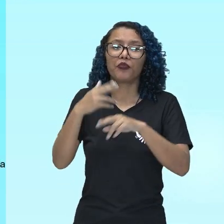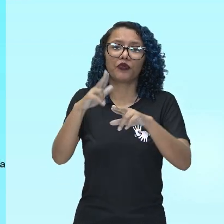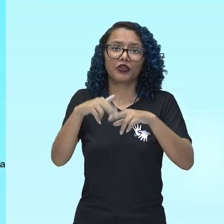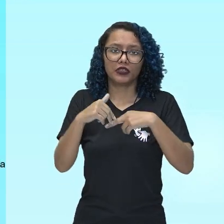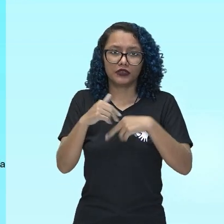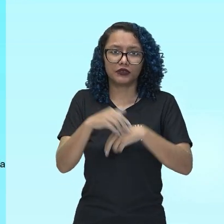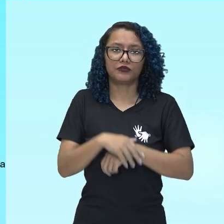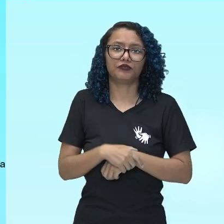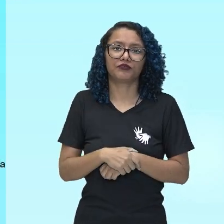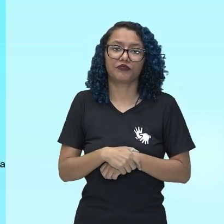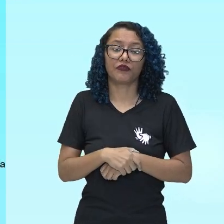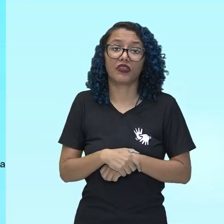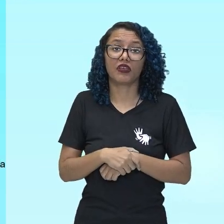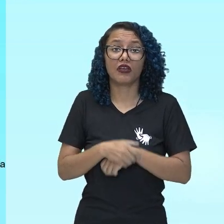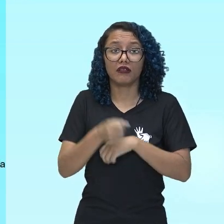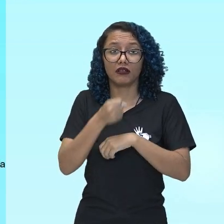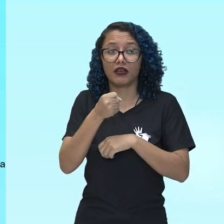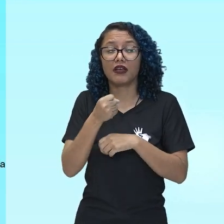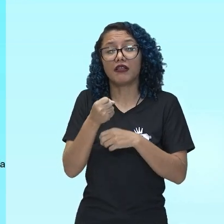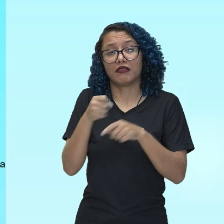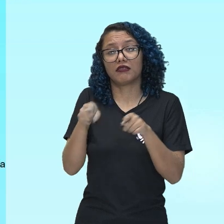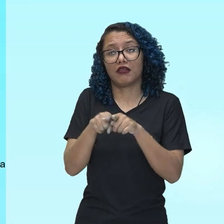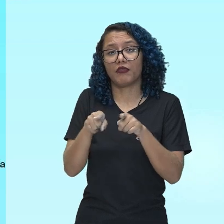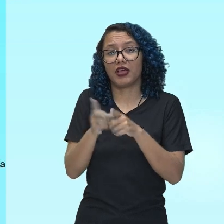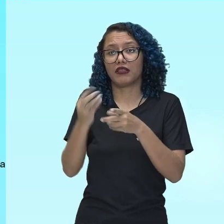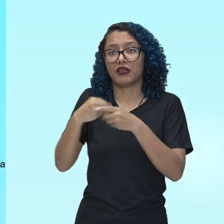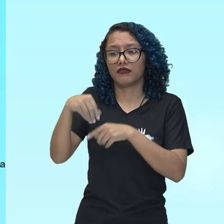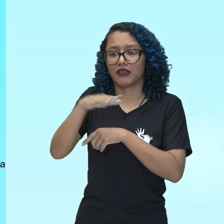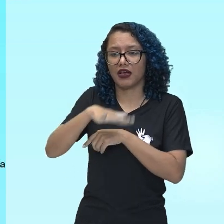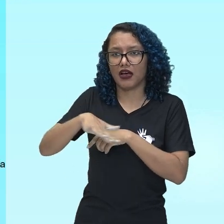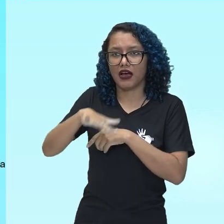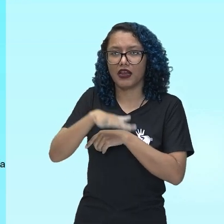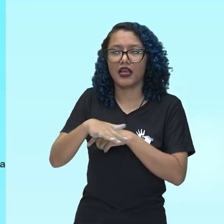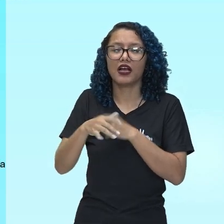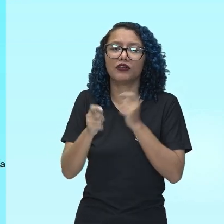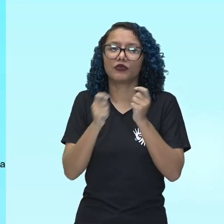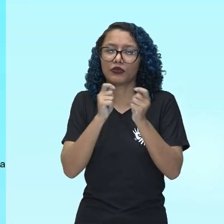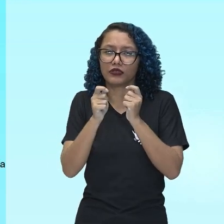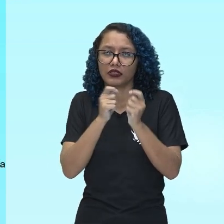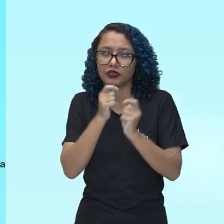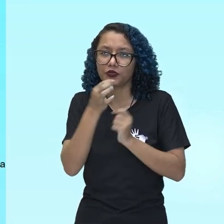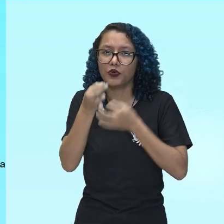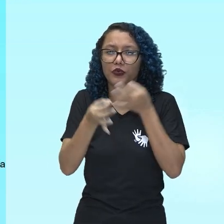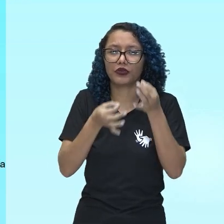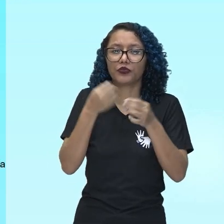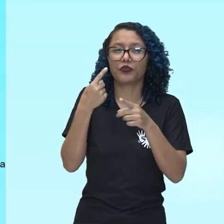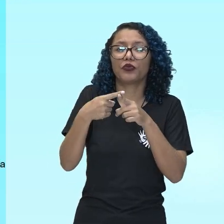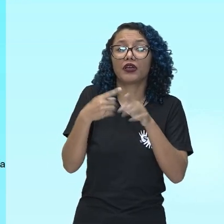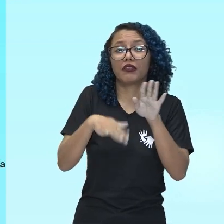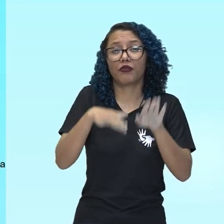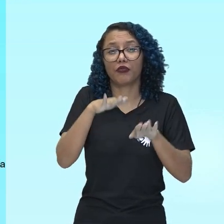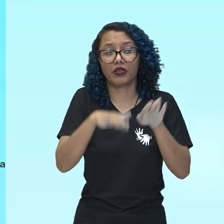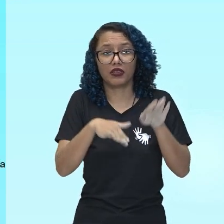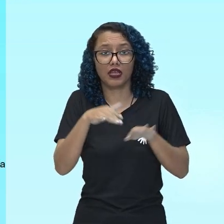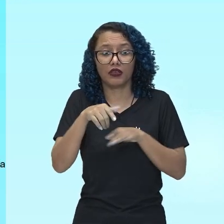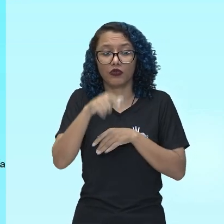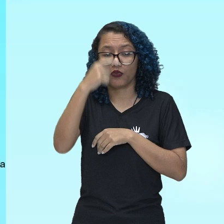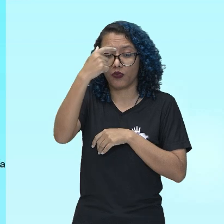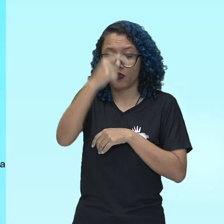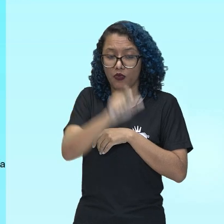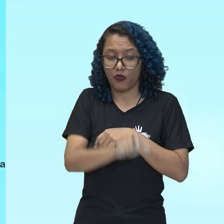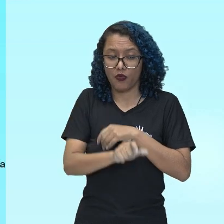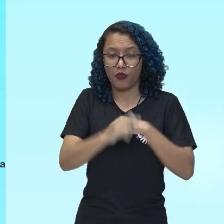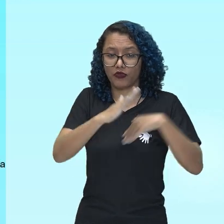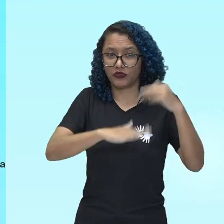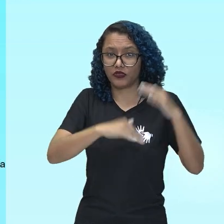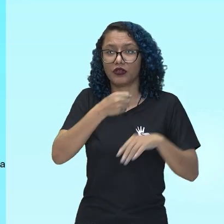ao jornalismo opinativo. Por quê? Porque dependendo do repórter, ele pode também, vamos dizer assim, ser